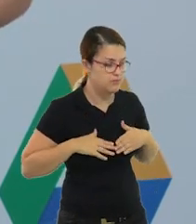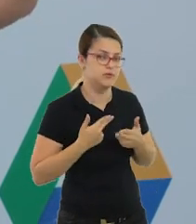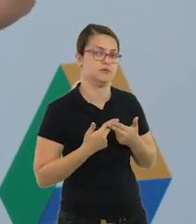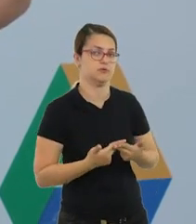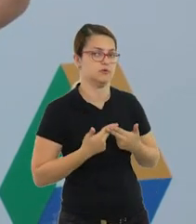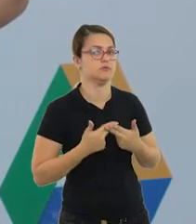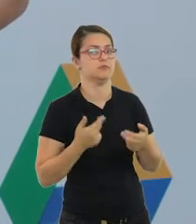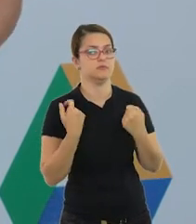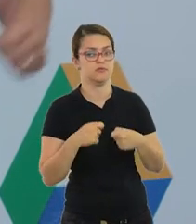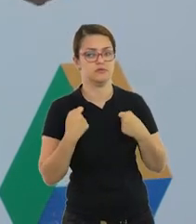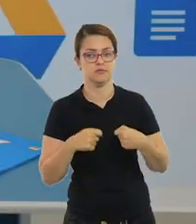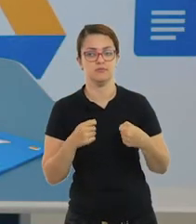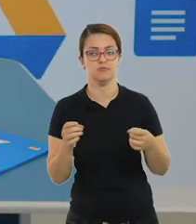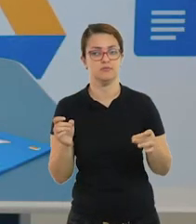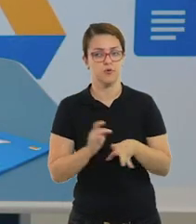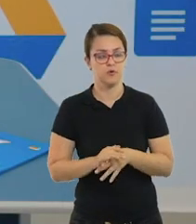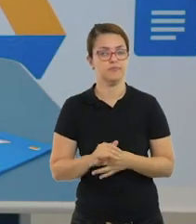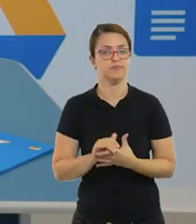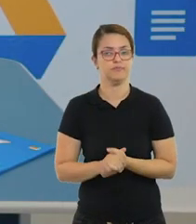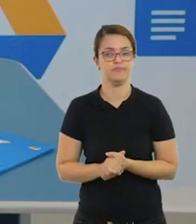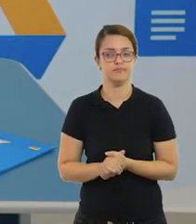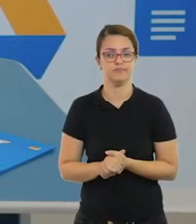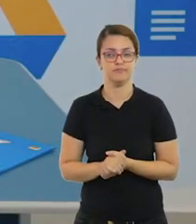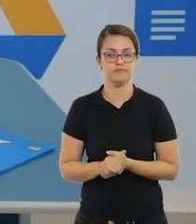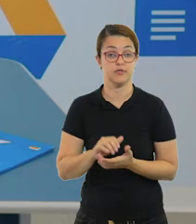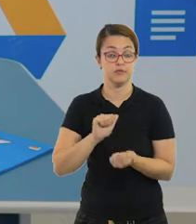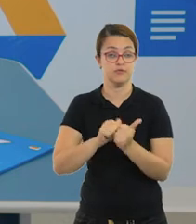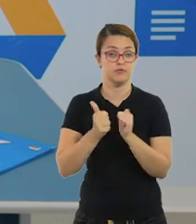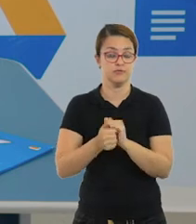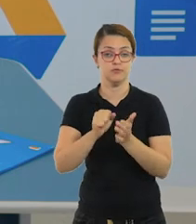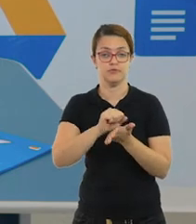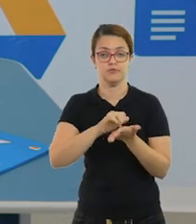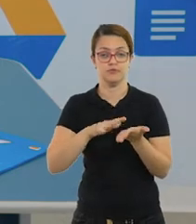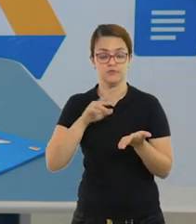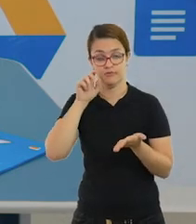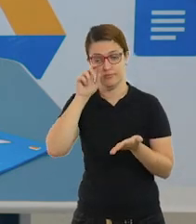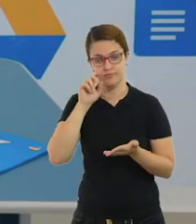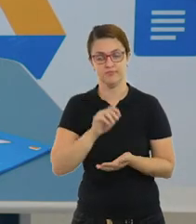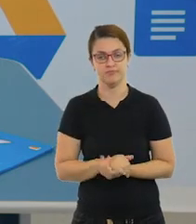gente precisa de mais paciência. Feito isso, vamos às adaptações.